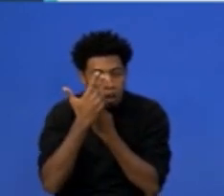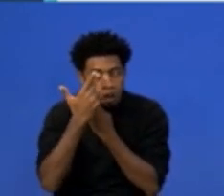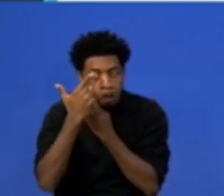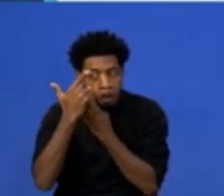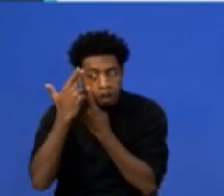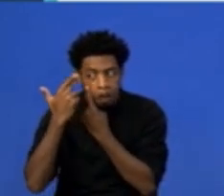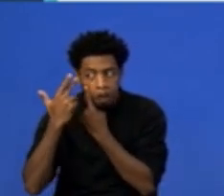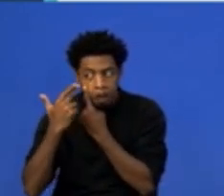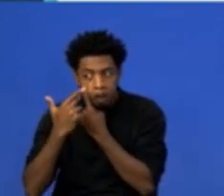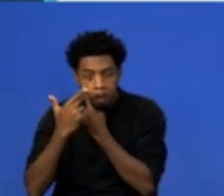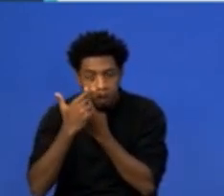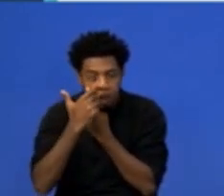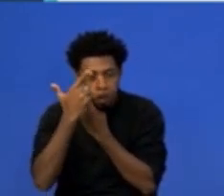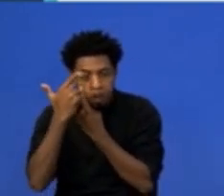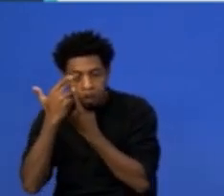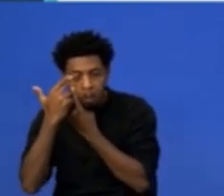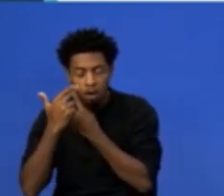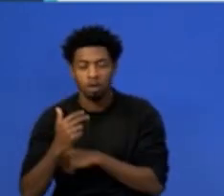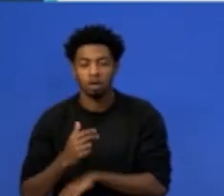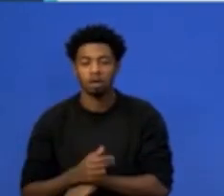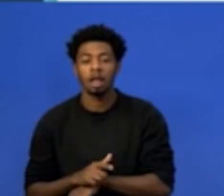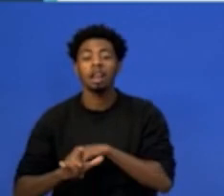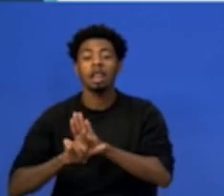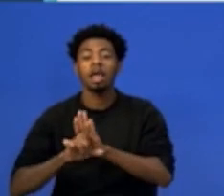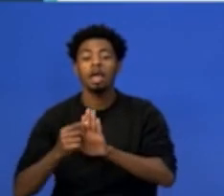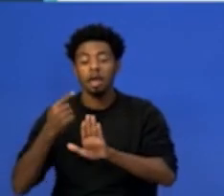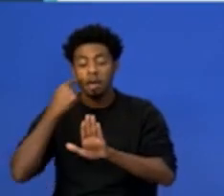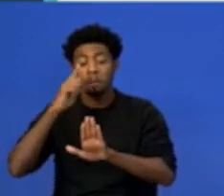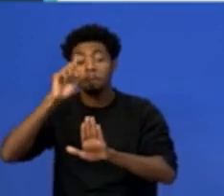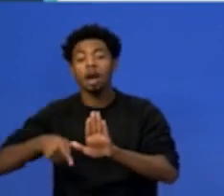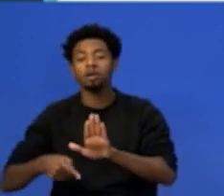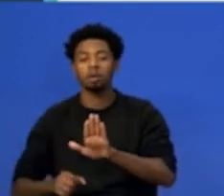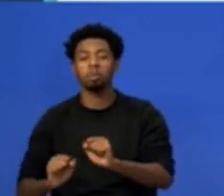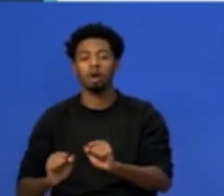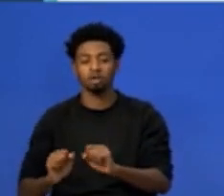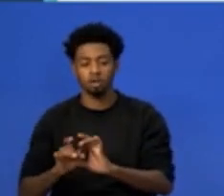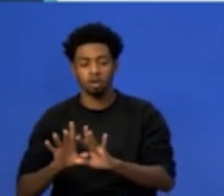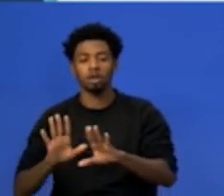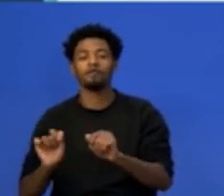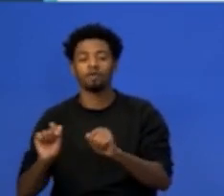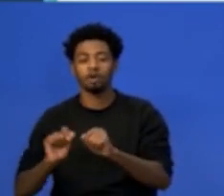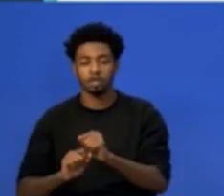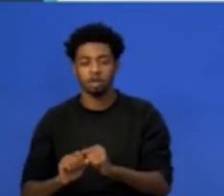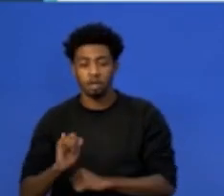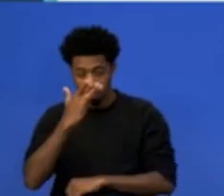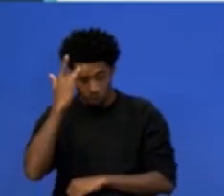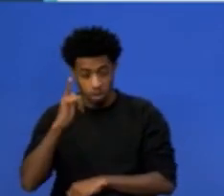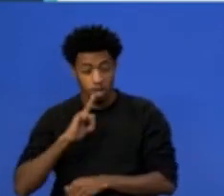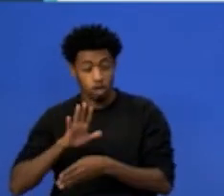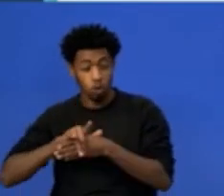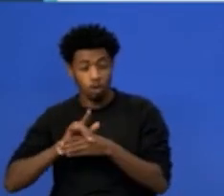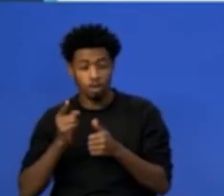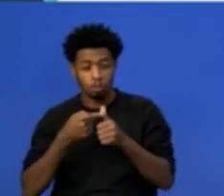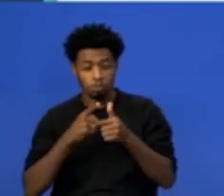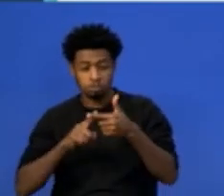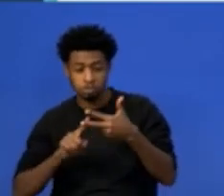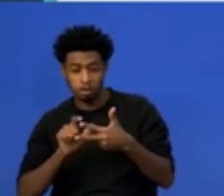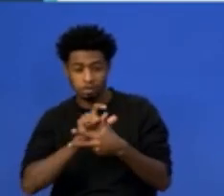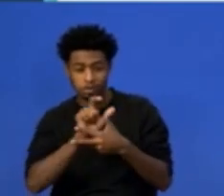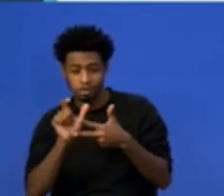cirurgias, elas têm essa cobertura obrigatória. Para pessoas com grau de miopia, hipermetropia